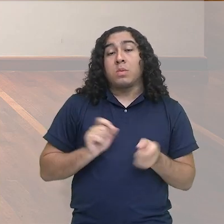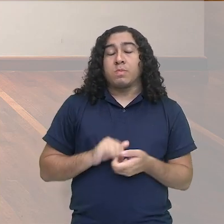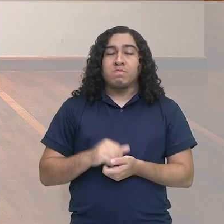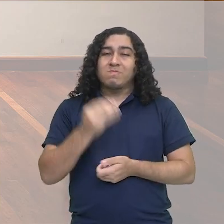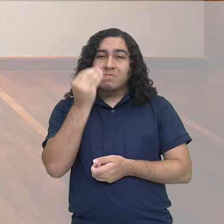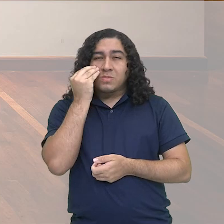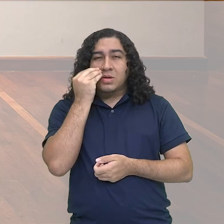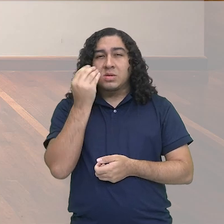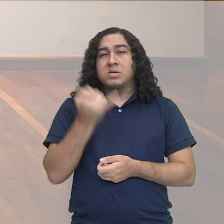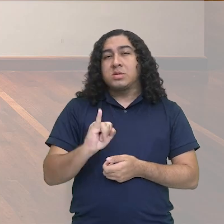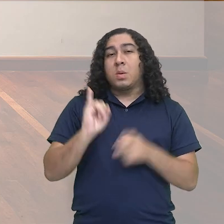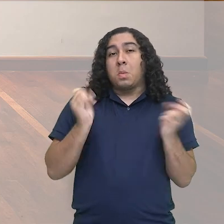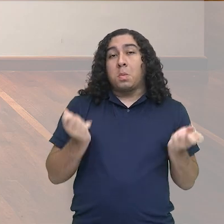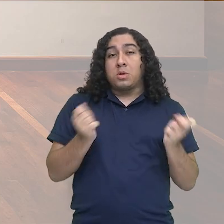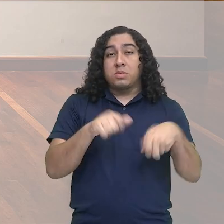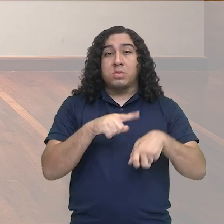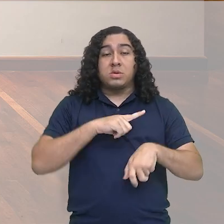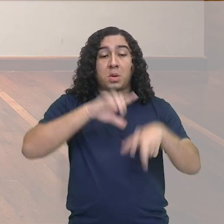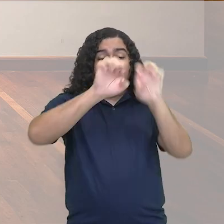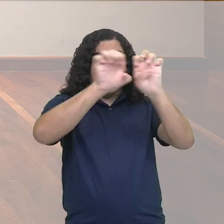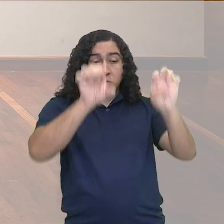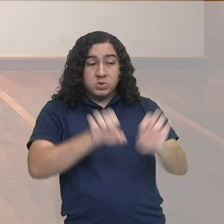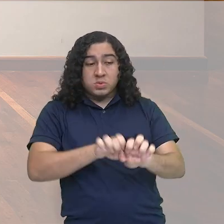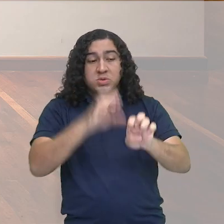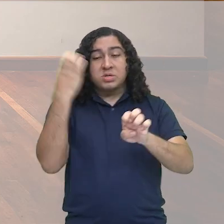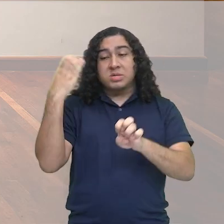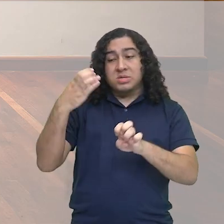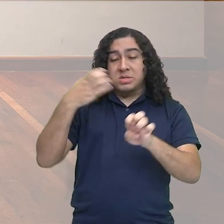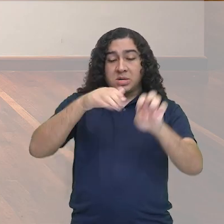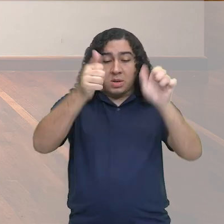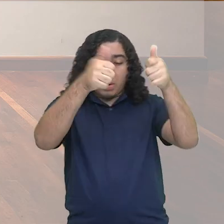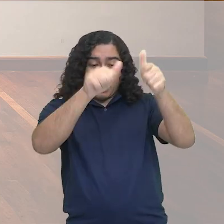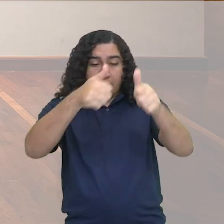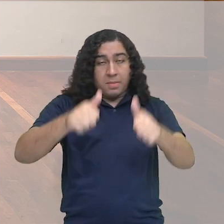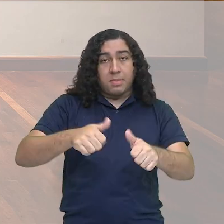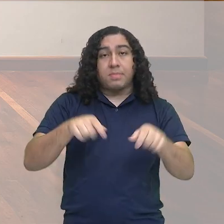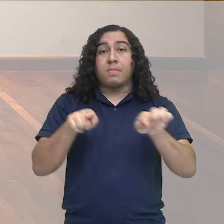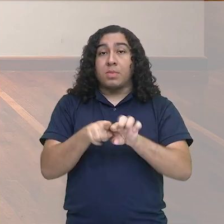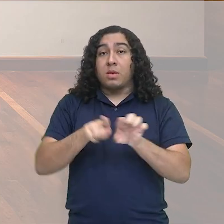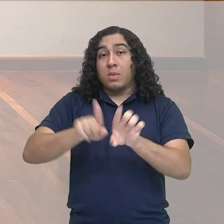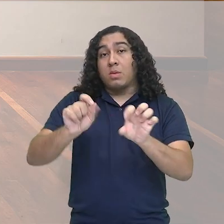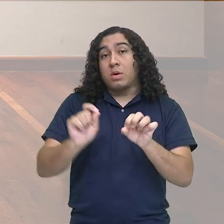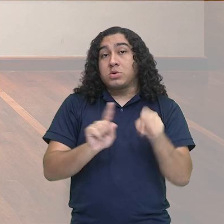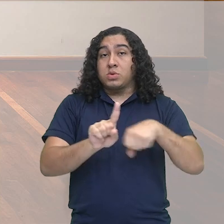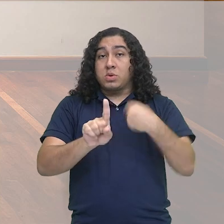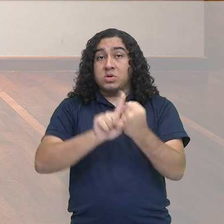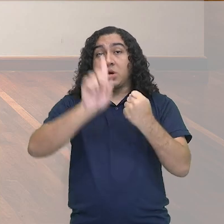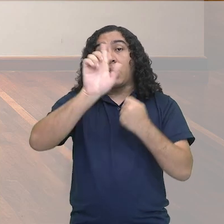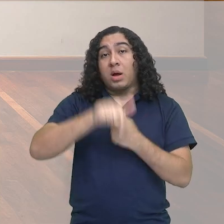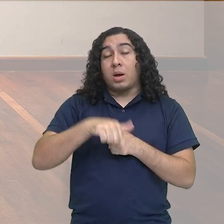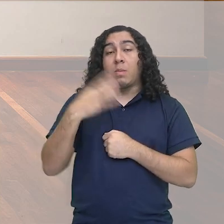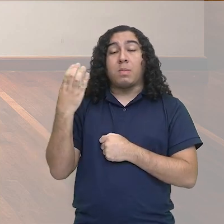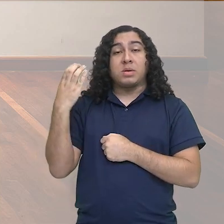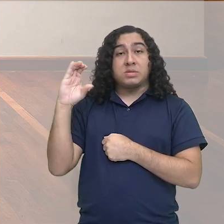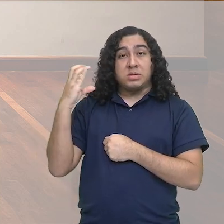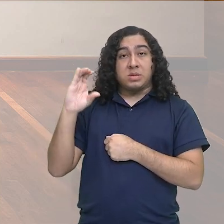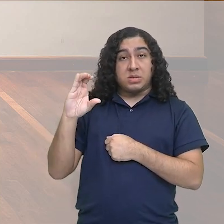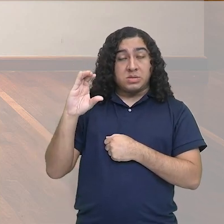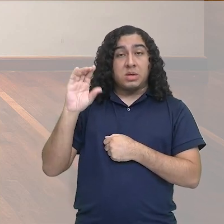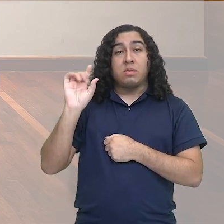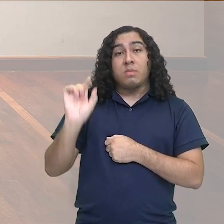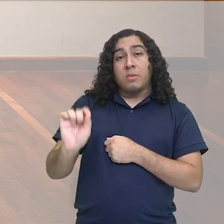tentar formatar essa ciência. E ele então traz a autonomia, a sociologia como uma ciência autônoma,